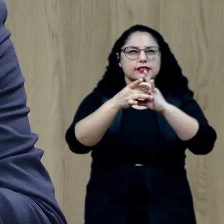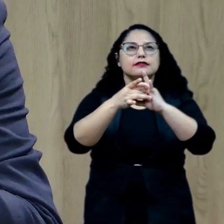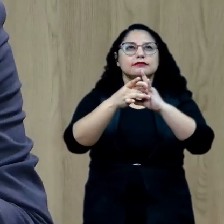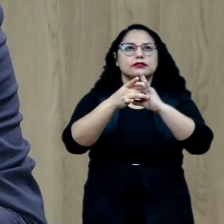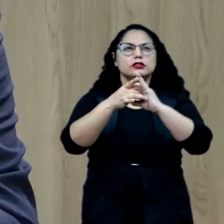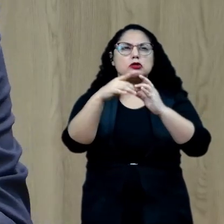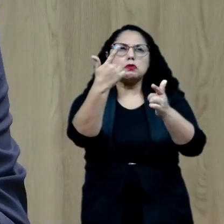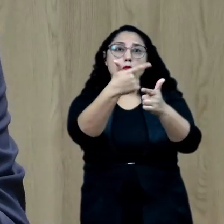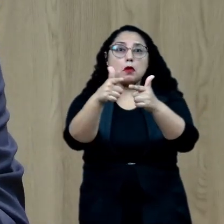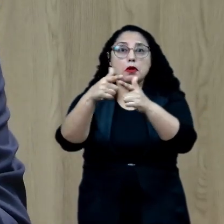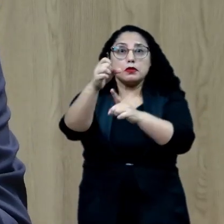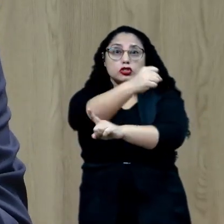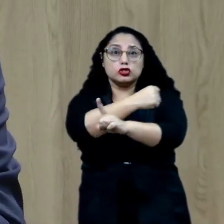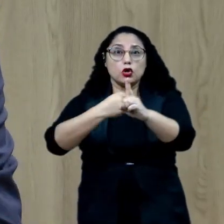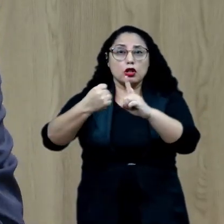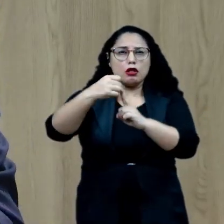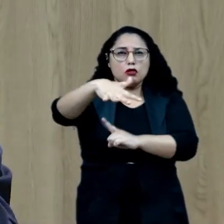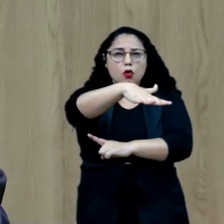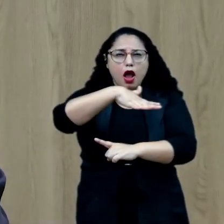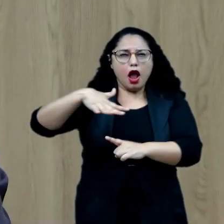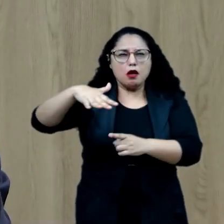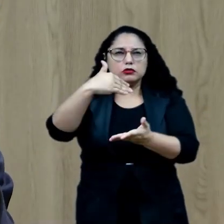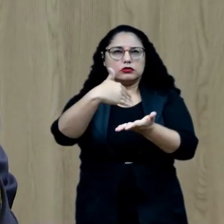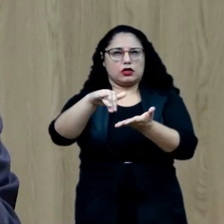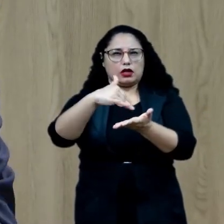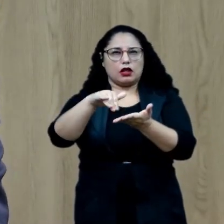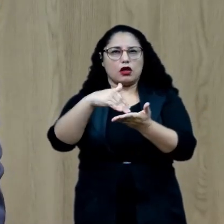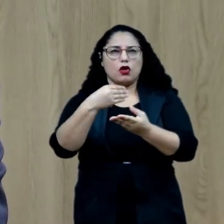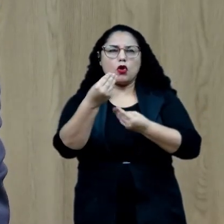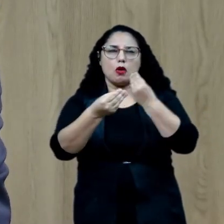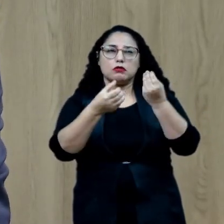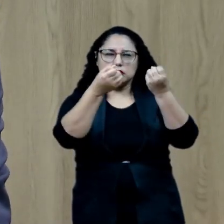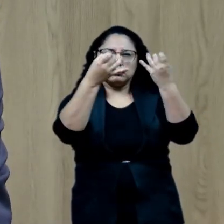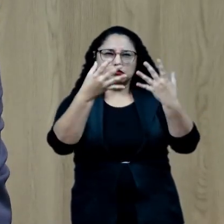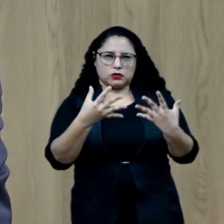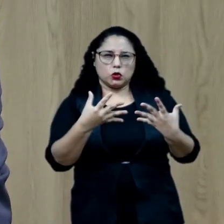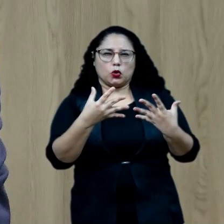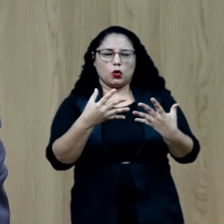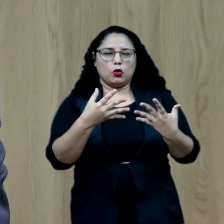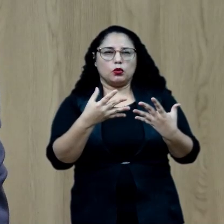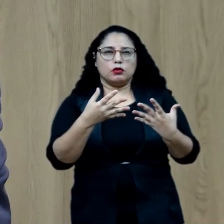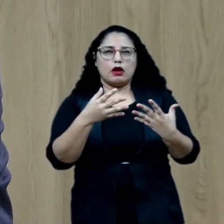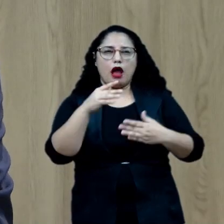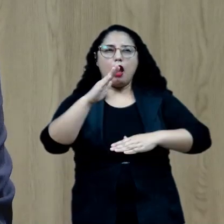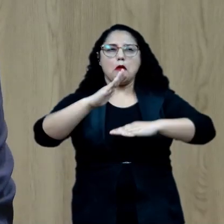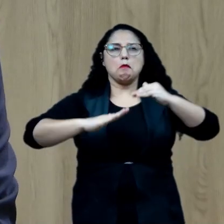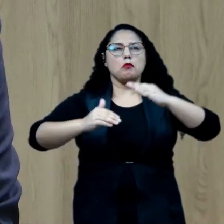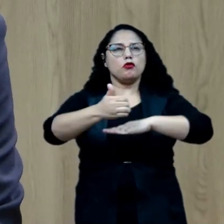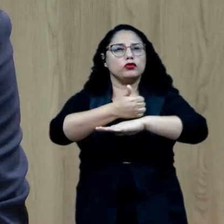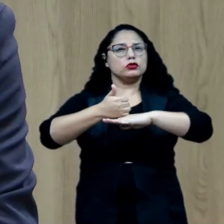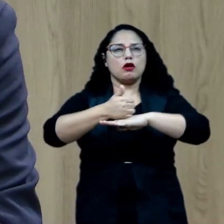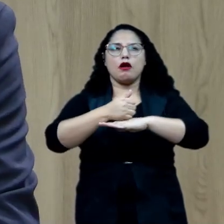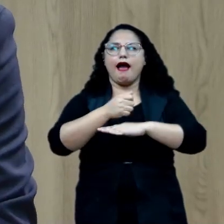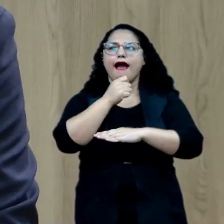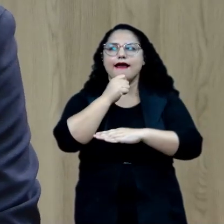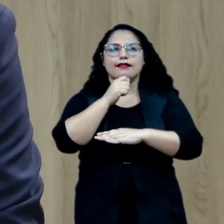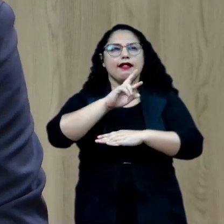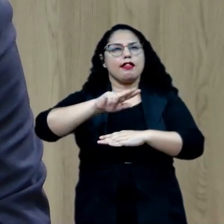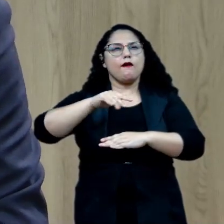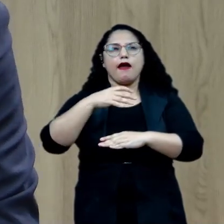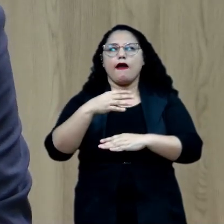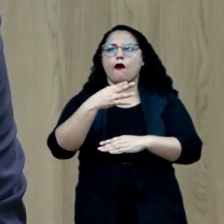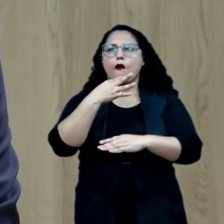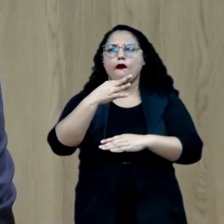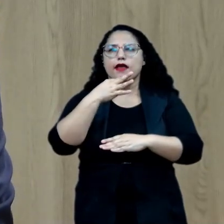das problemáticas sociais no âmbito do secretariado. Como você bem falou, a profissão ainda não é tão conhecida e